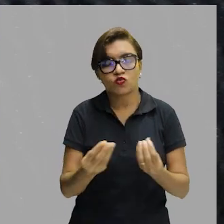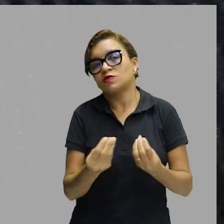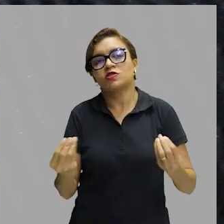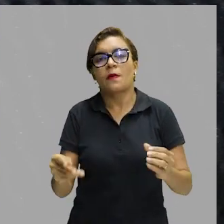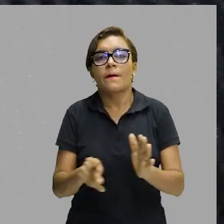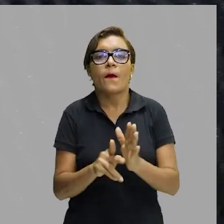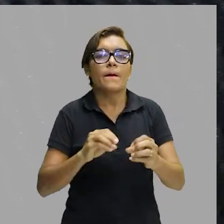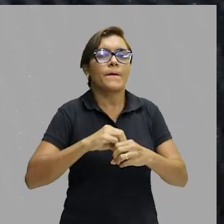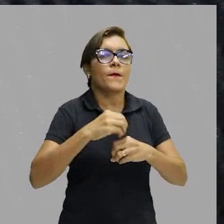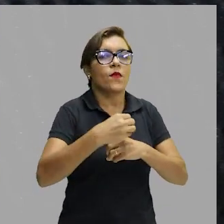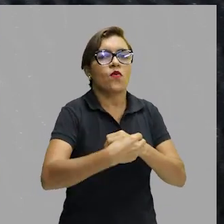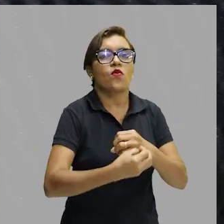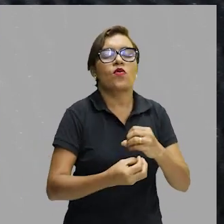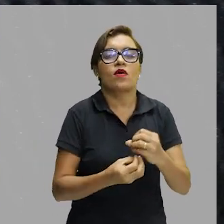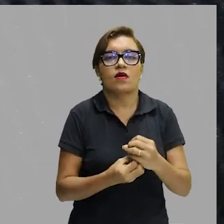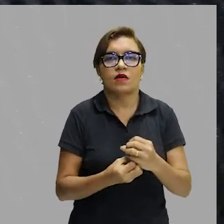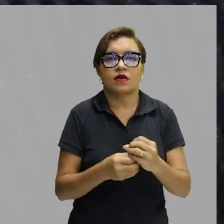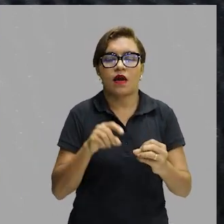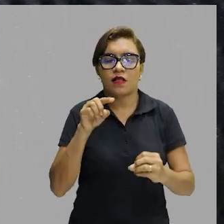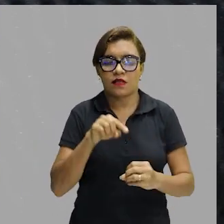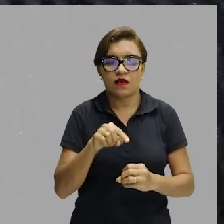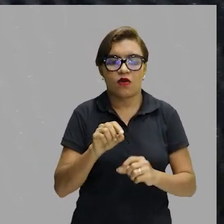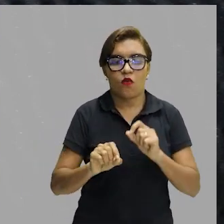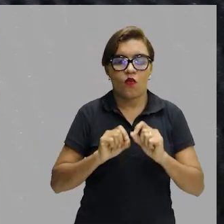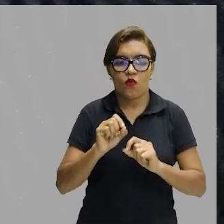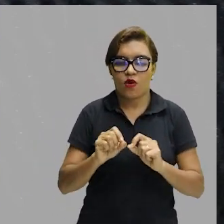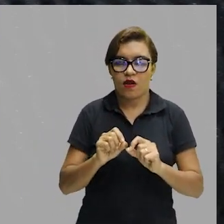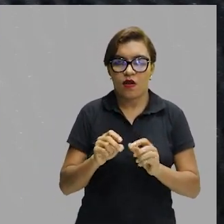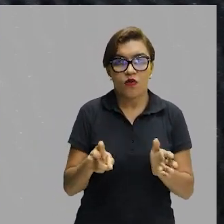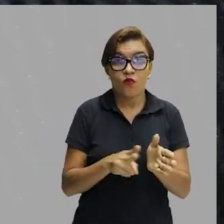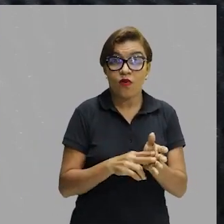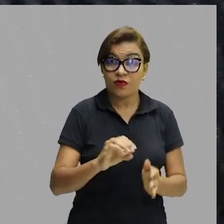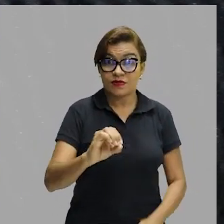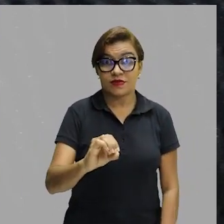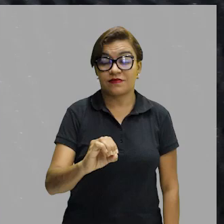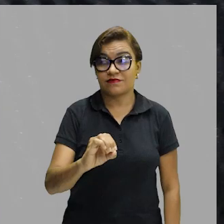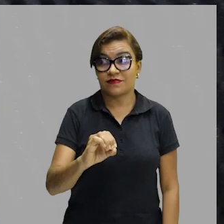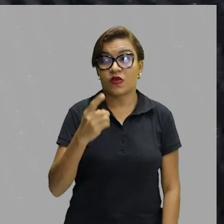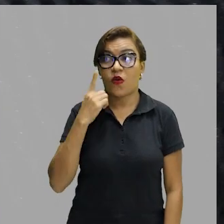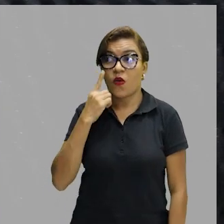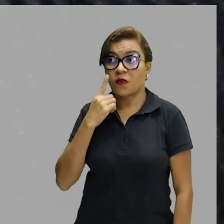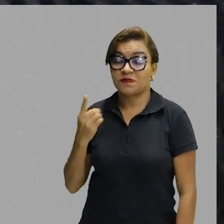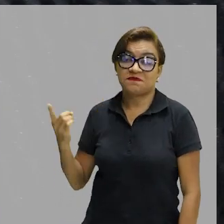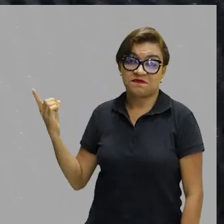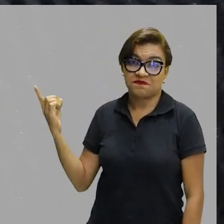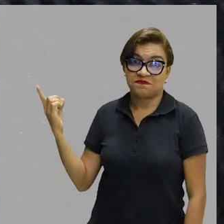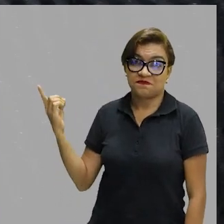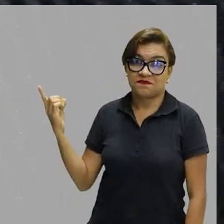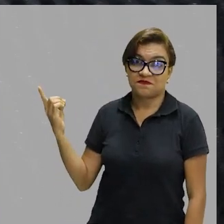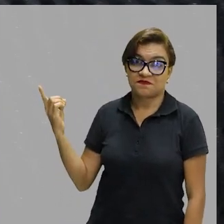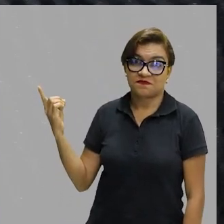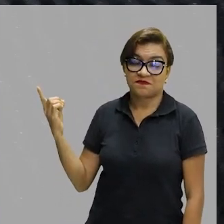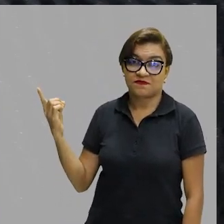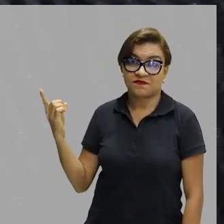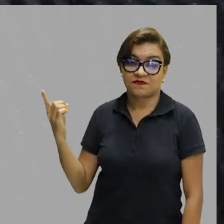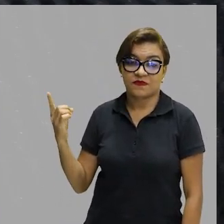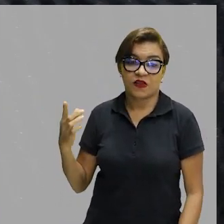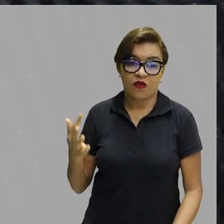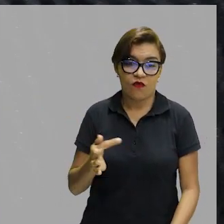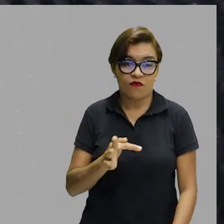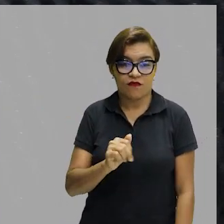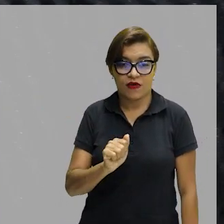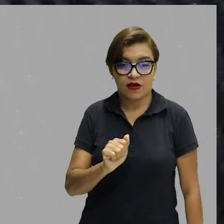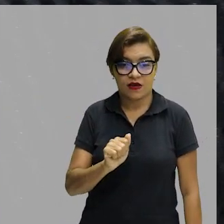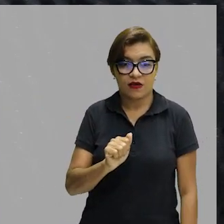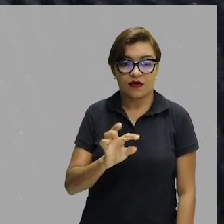né, esse grau de ionização vai ser igual a 0. Então, vezes 0, então o fator vai ser 1. Agora,